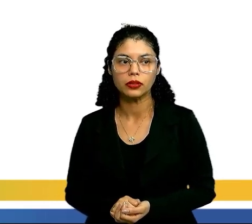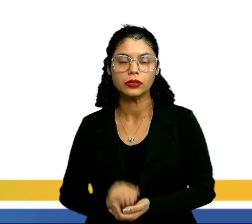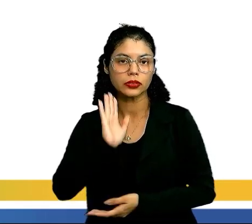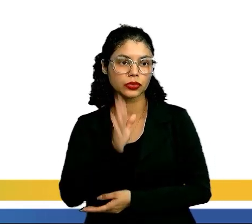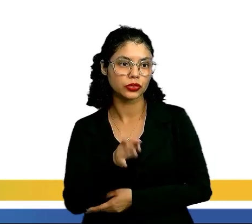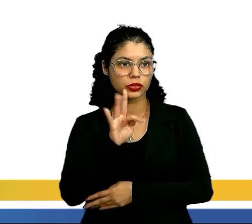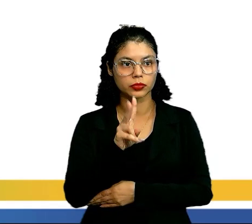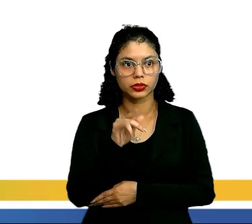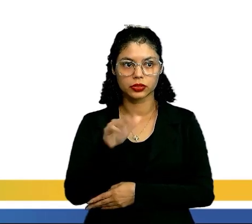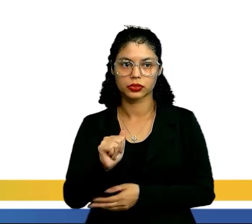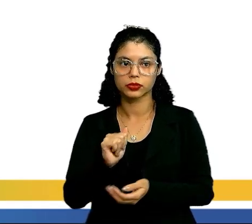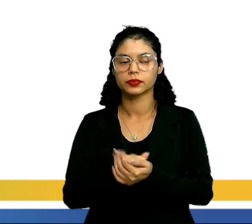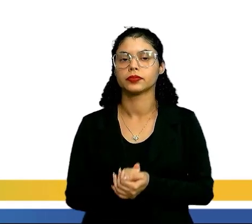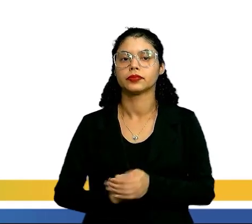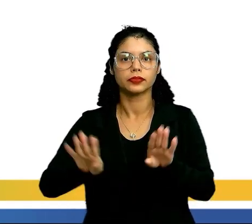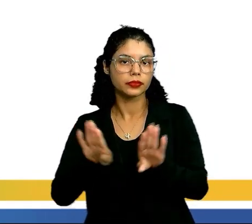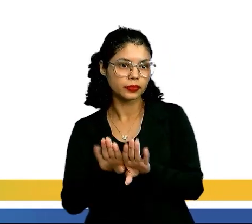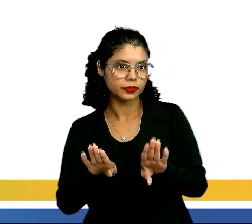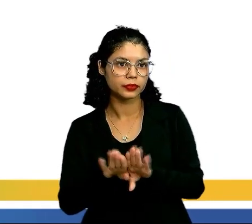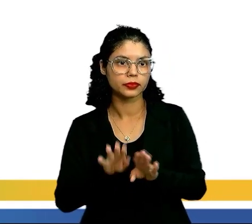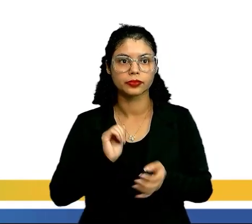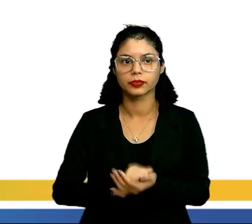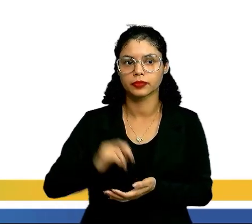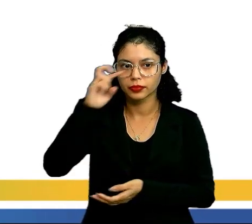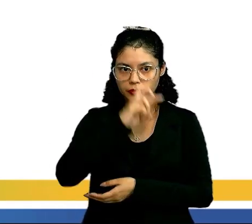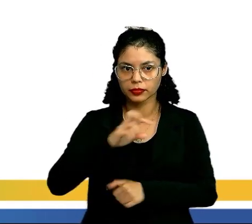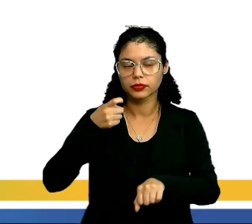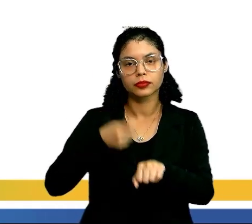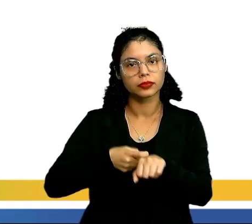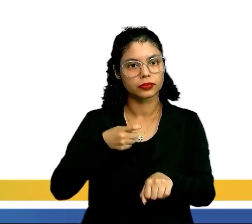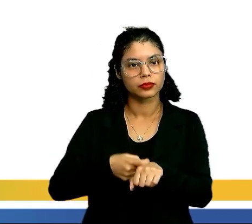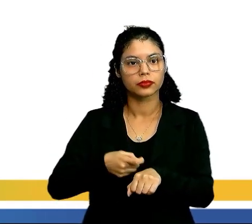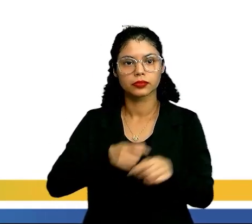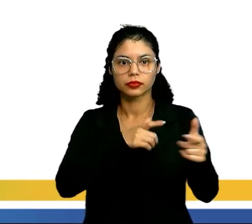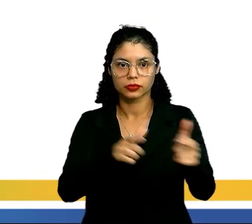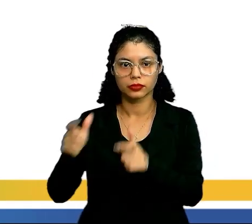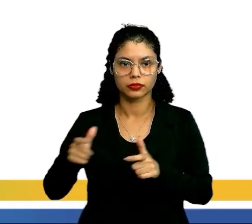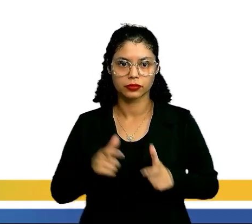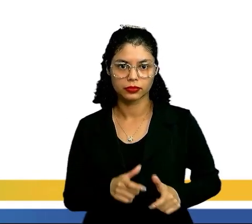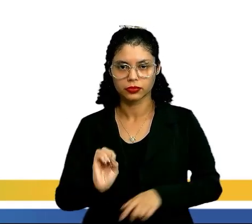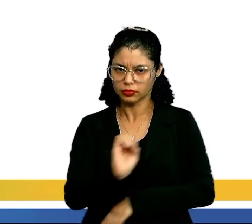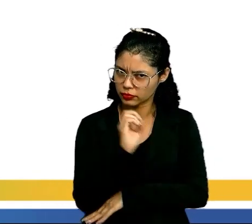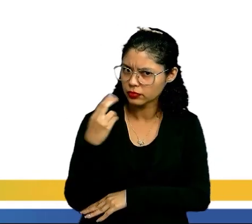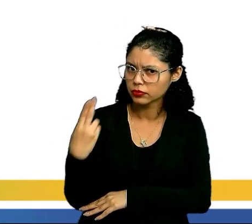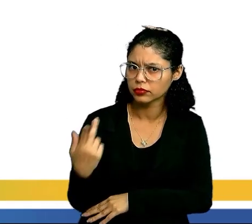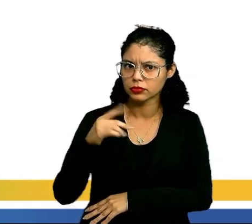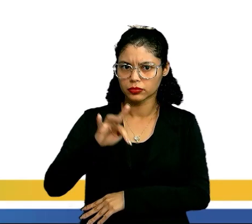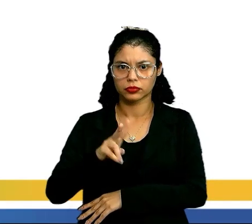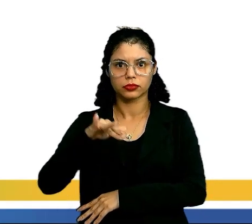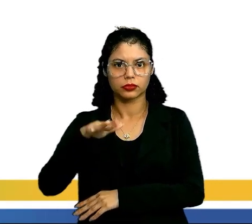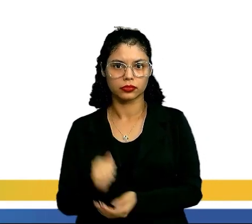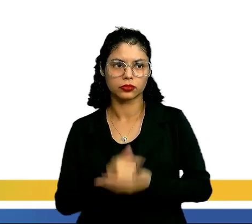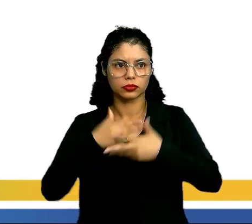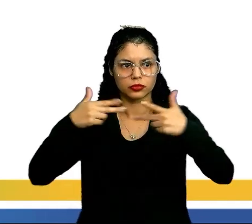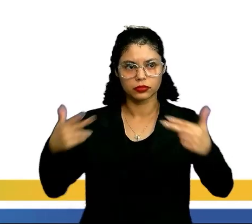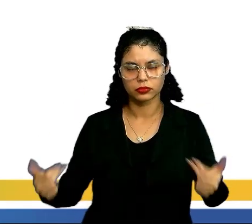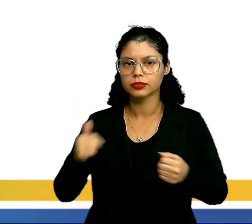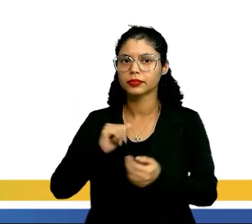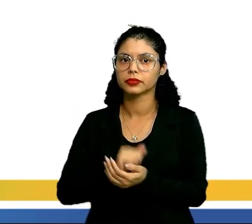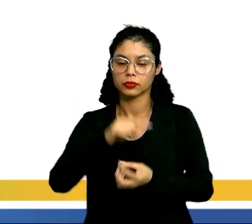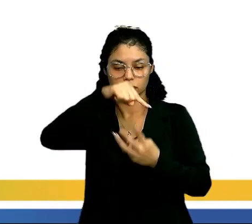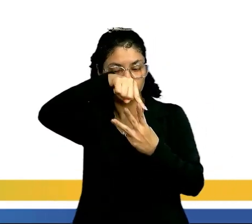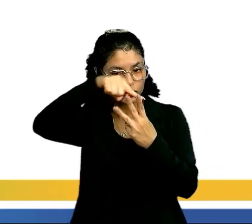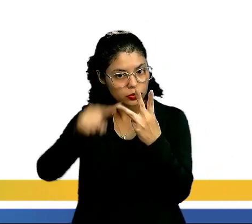Já na geometria espacial, é a análise do sólido no espaço, ou seja, é a